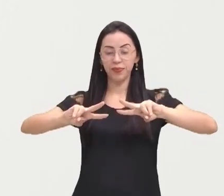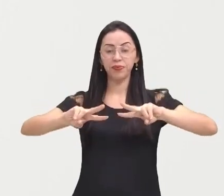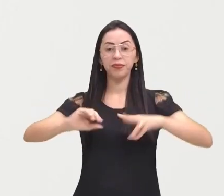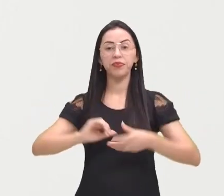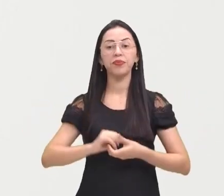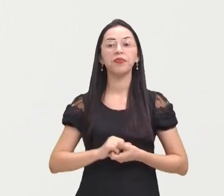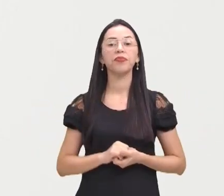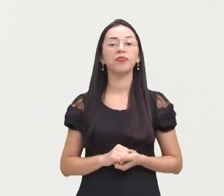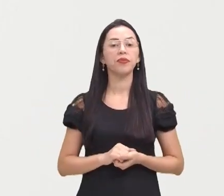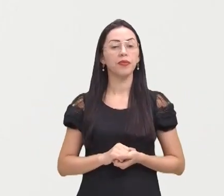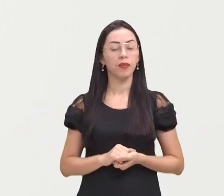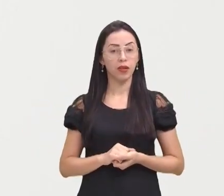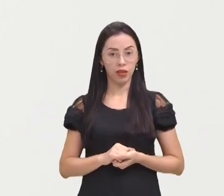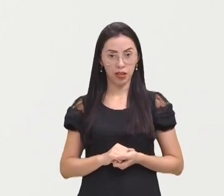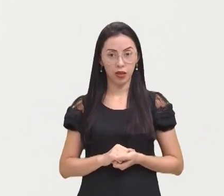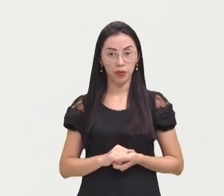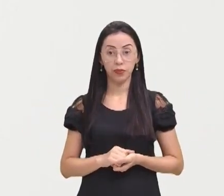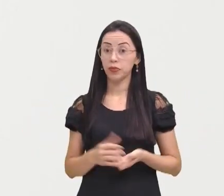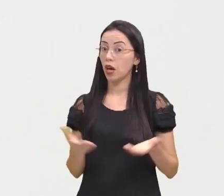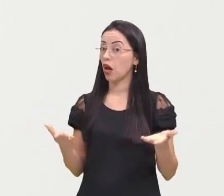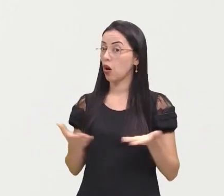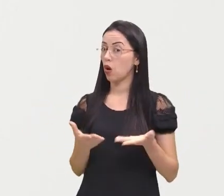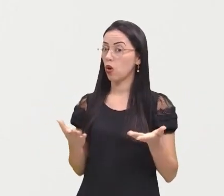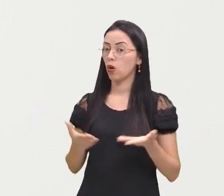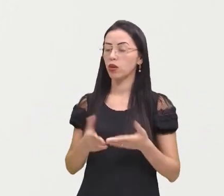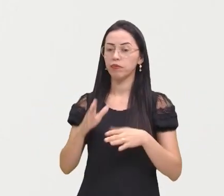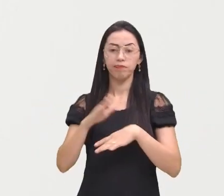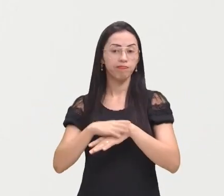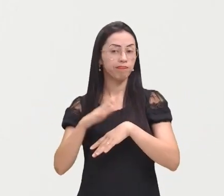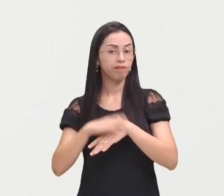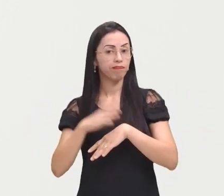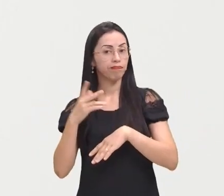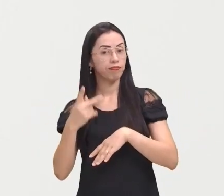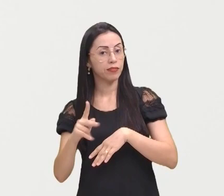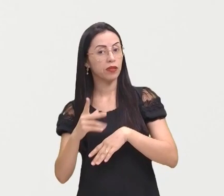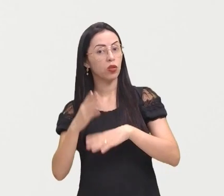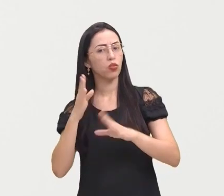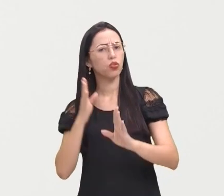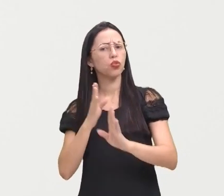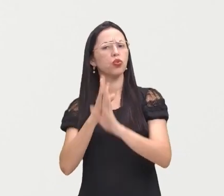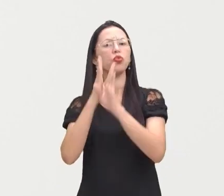adiante. Descubra qual foi esse desfecho.